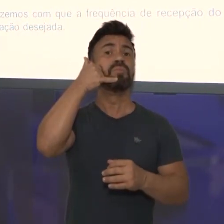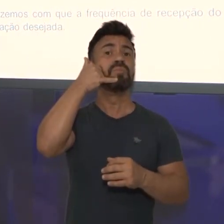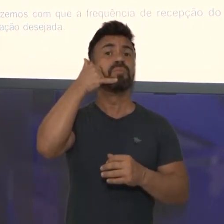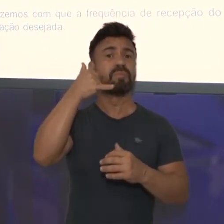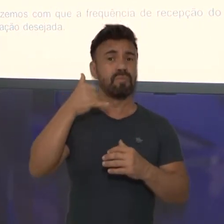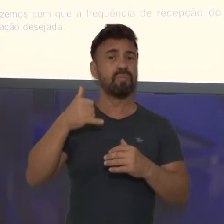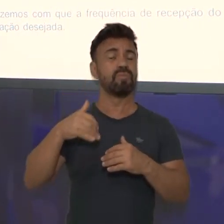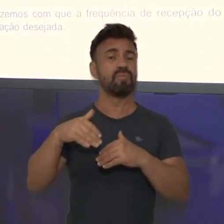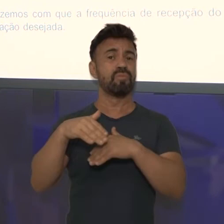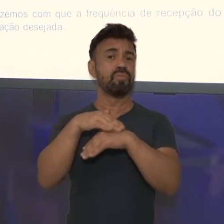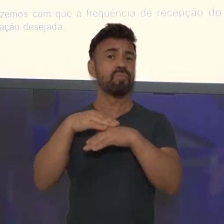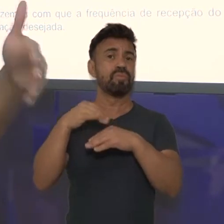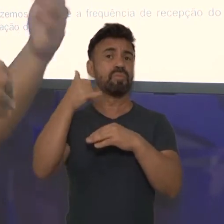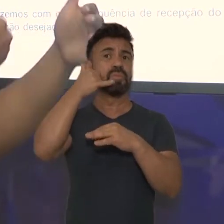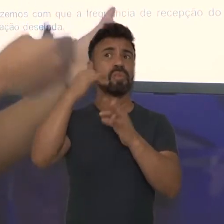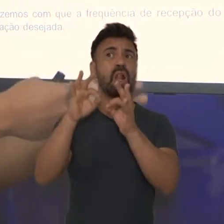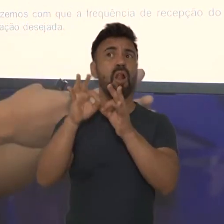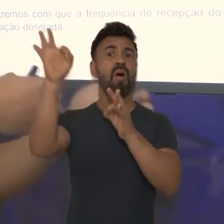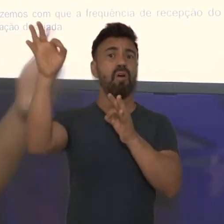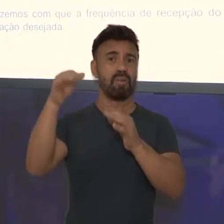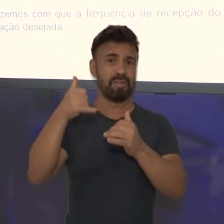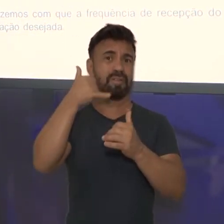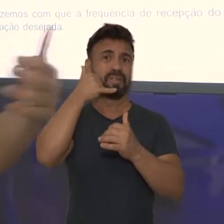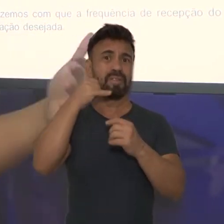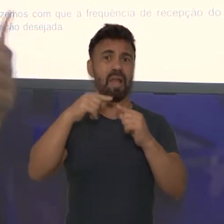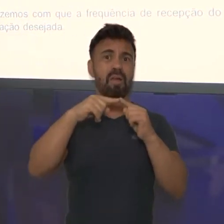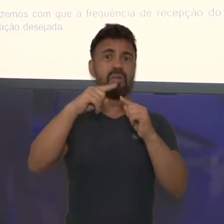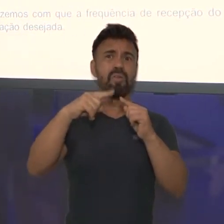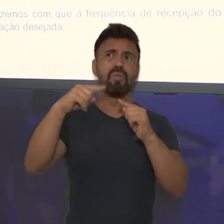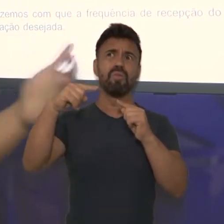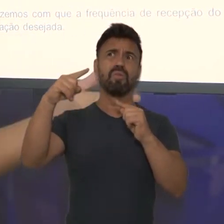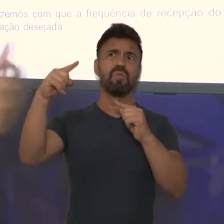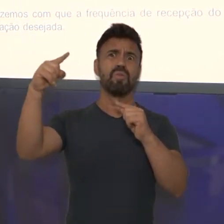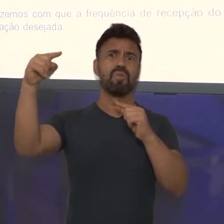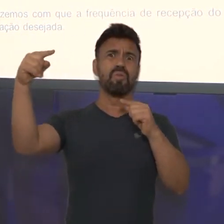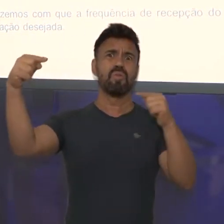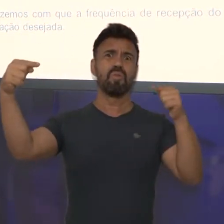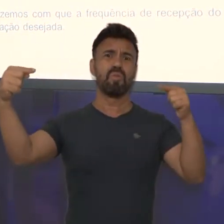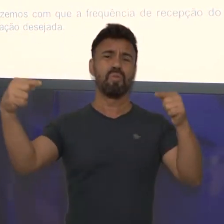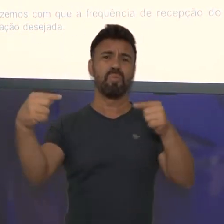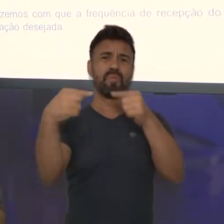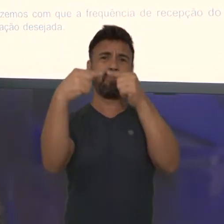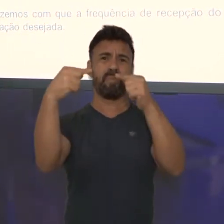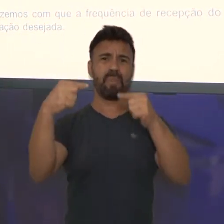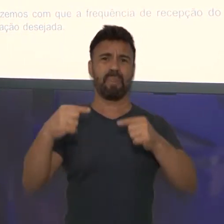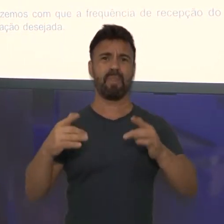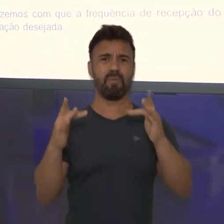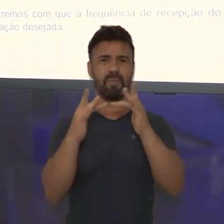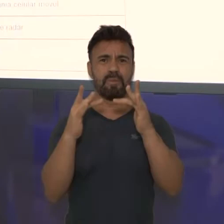ondas eletromagnéticas se propagando aí para levar essa informação de longas distâncias.